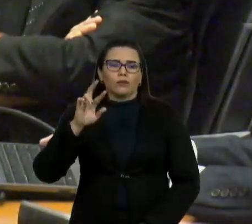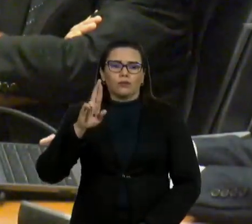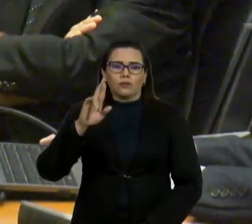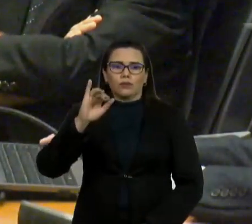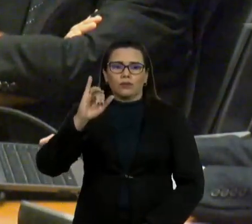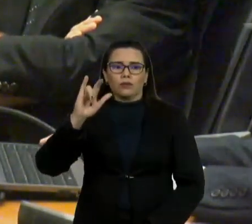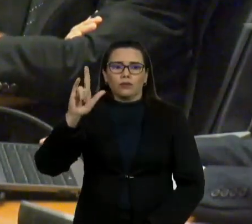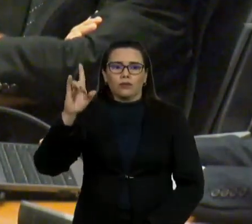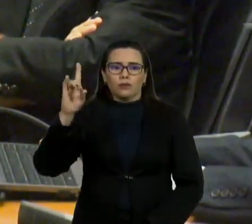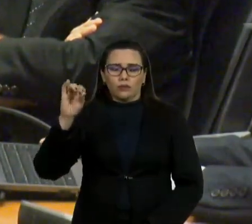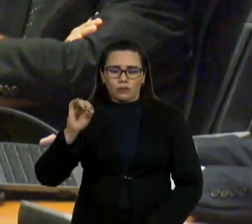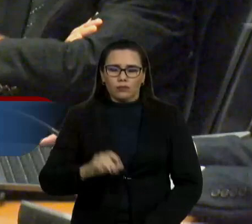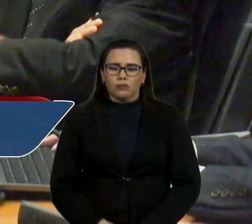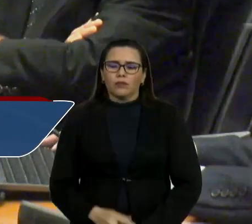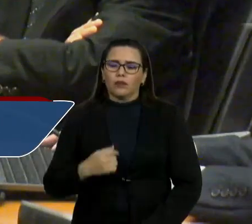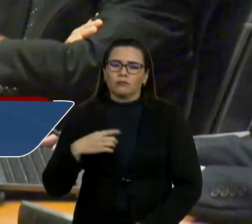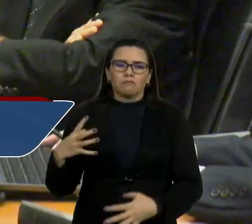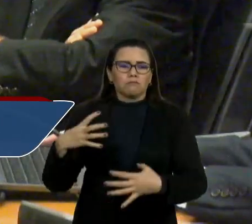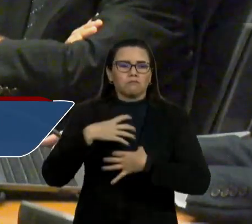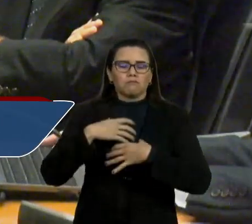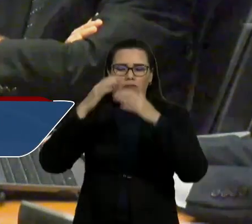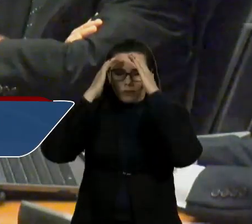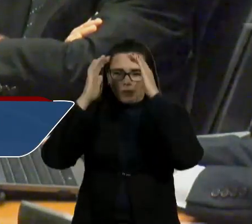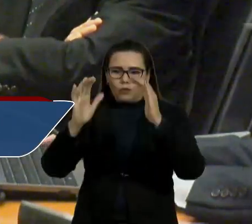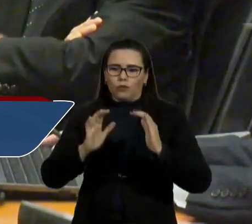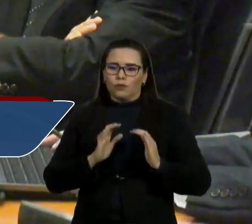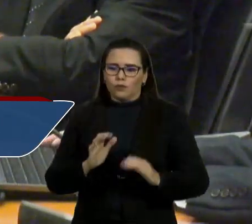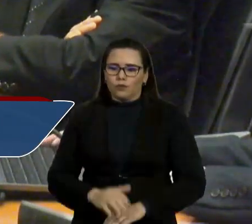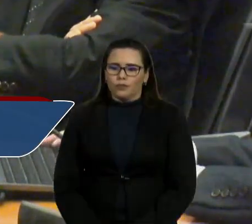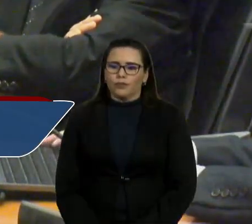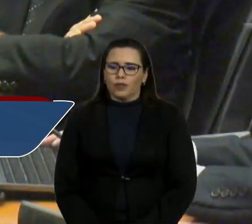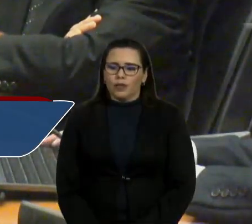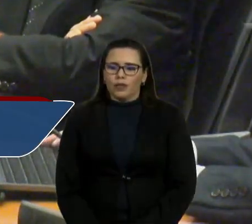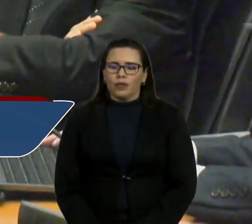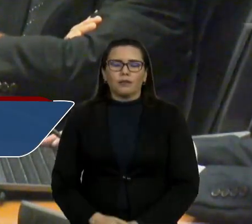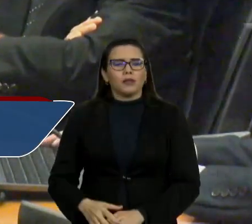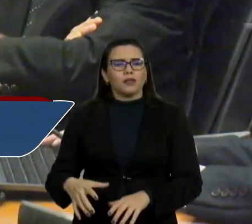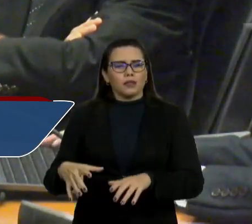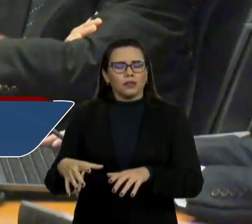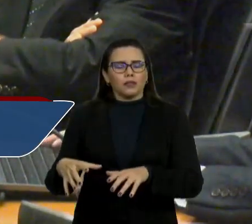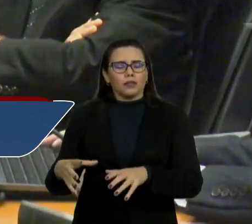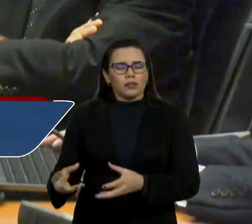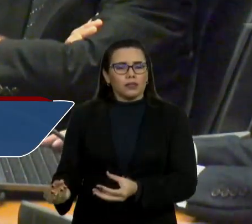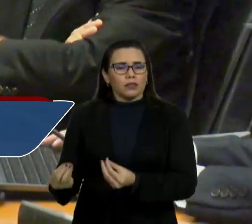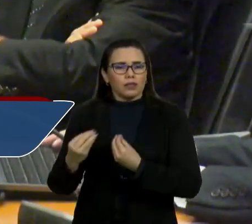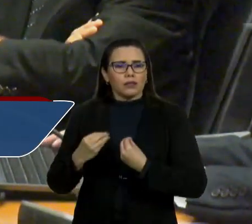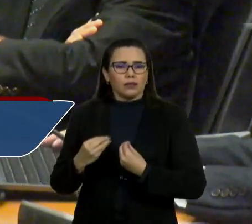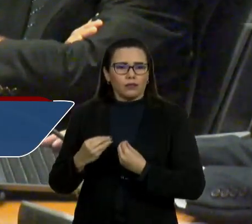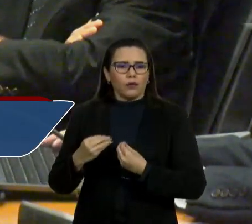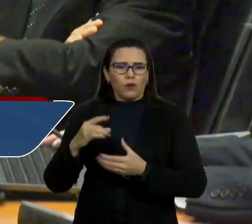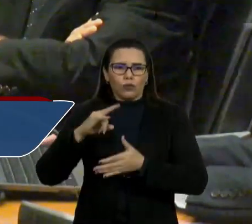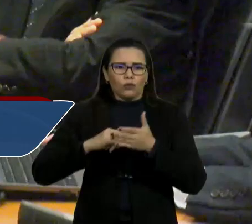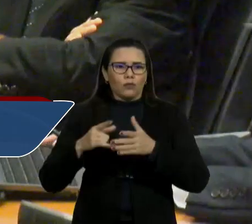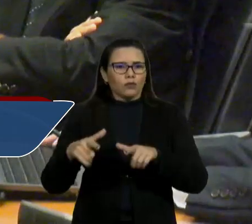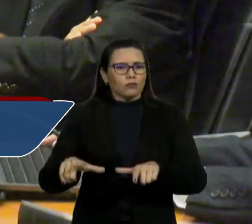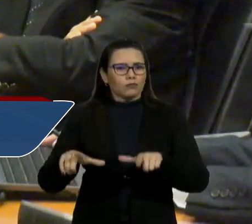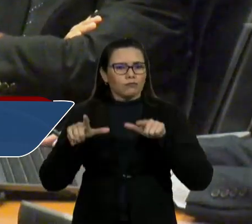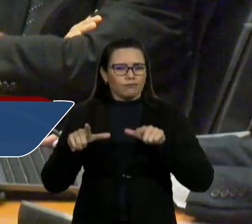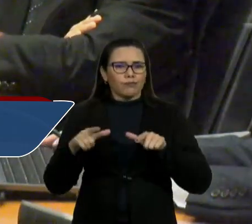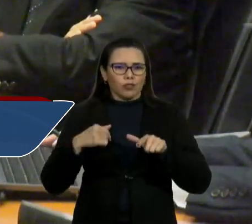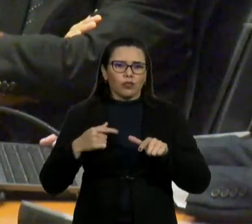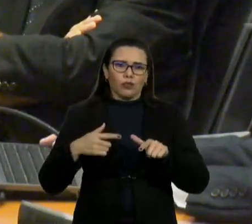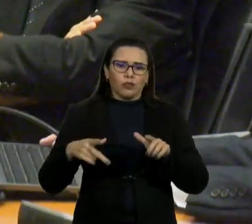muito honrado com o Título de Cidadão imperatrizense a sua reforça os laços